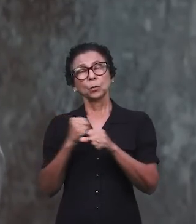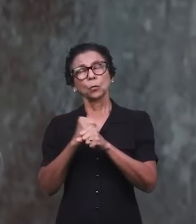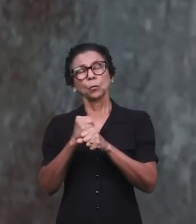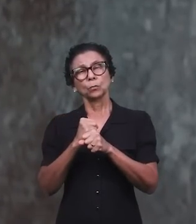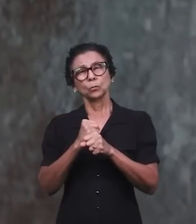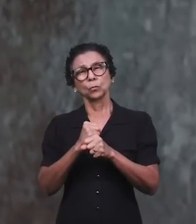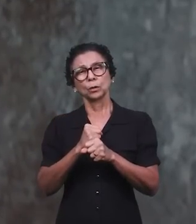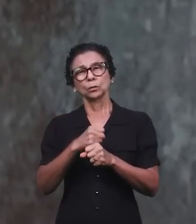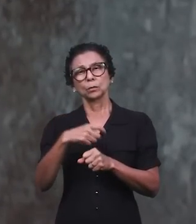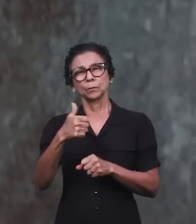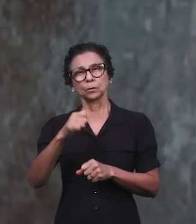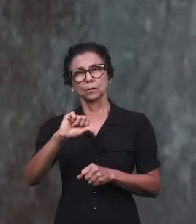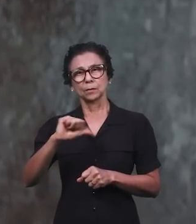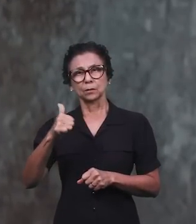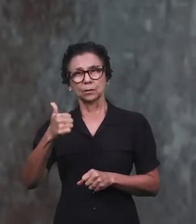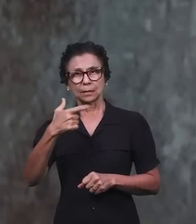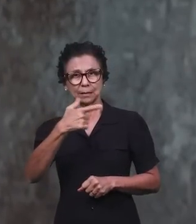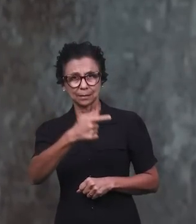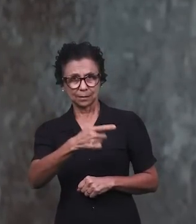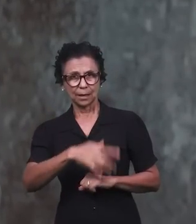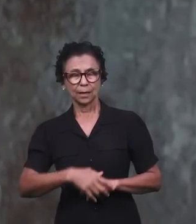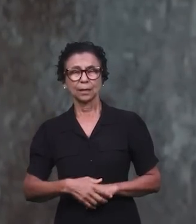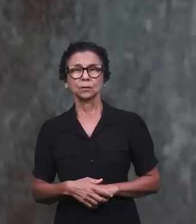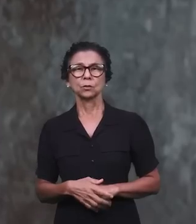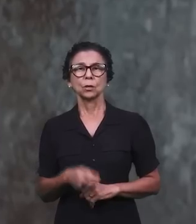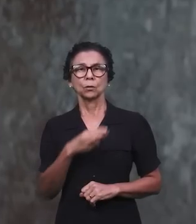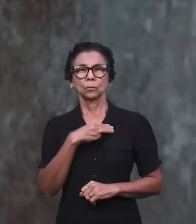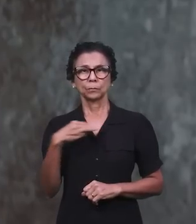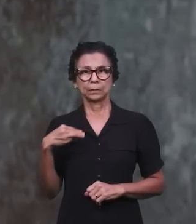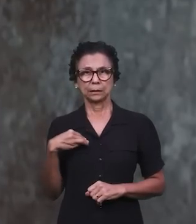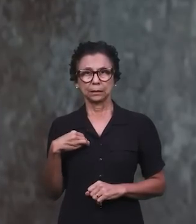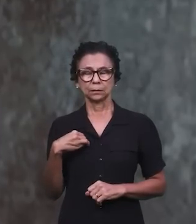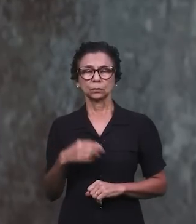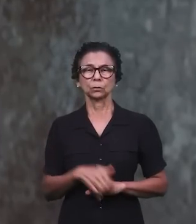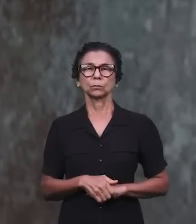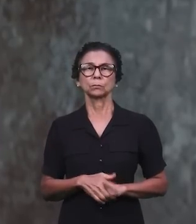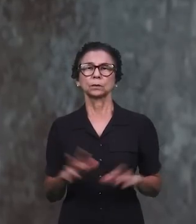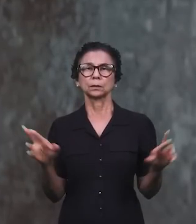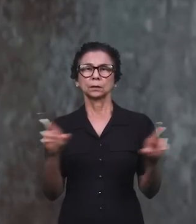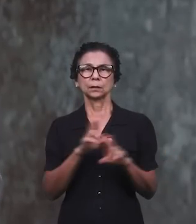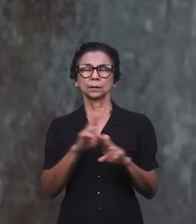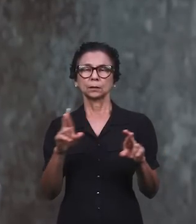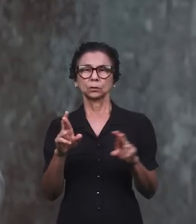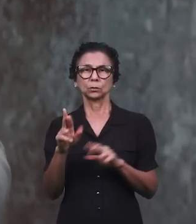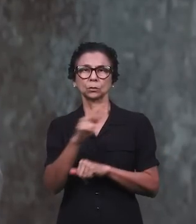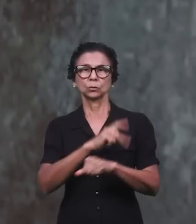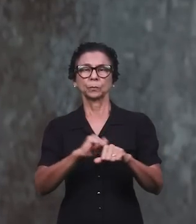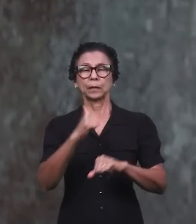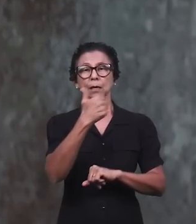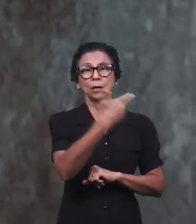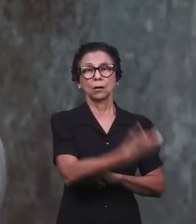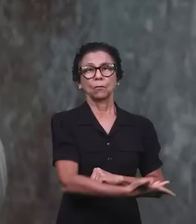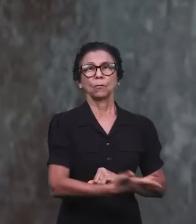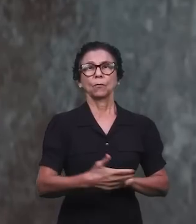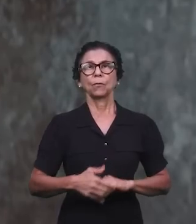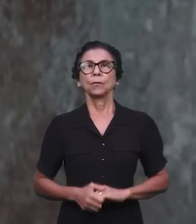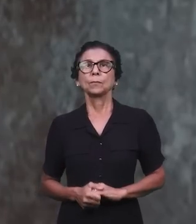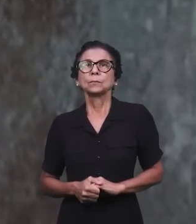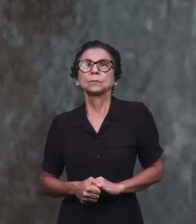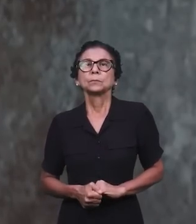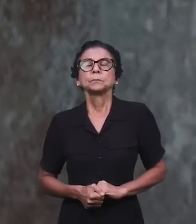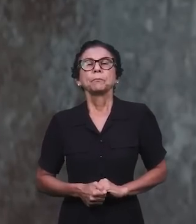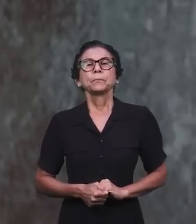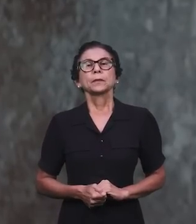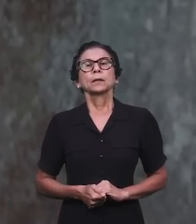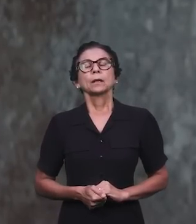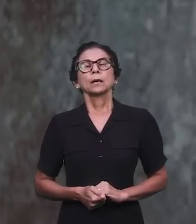1917, o ministro das Relações Exteriores do Reino Unido, que era Arthur Balfour, ele faz uma declaração chamada de Declaração